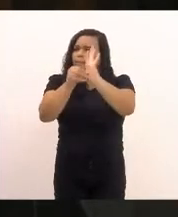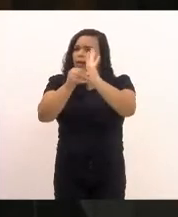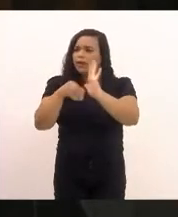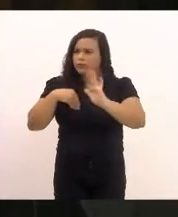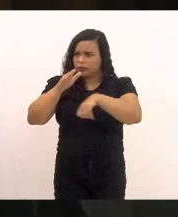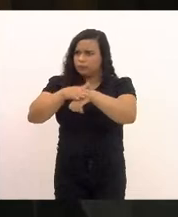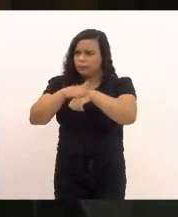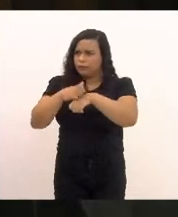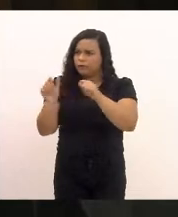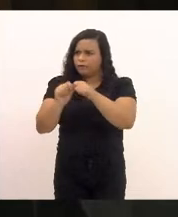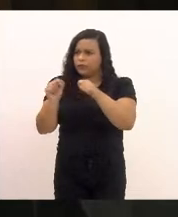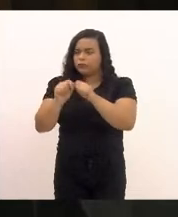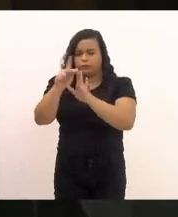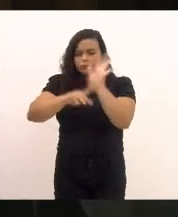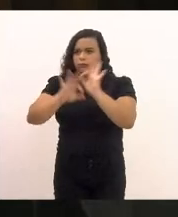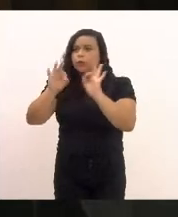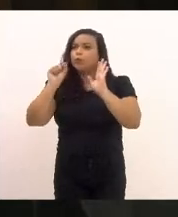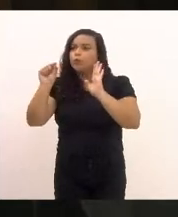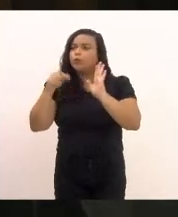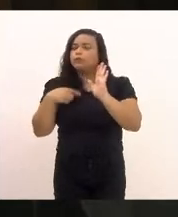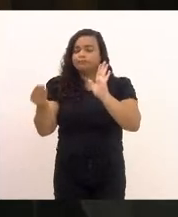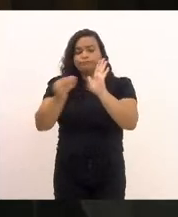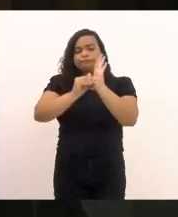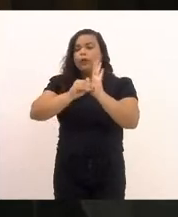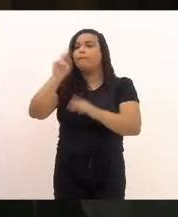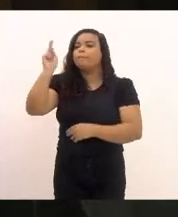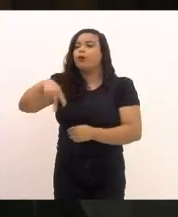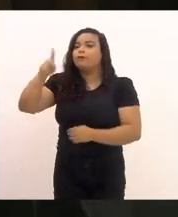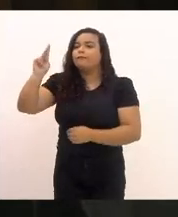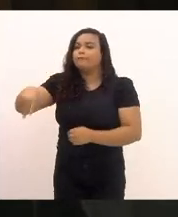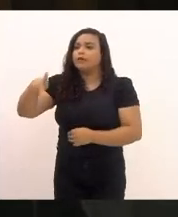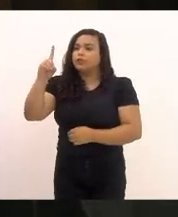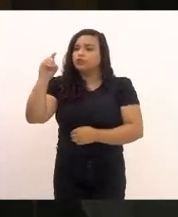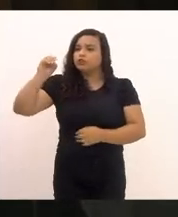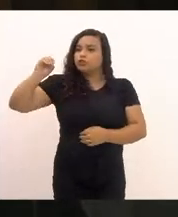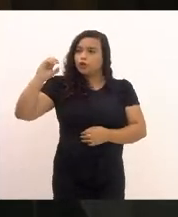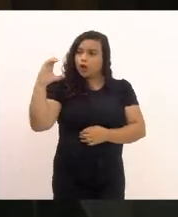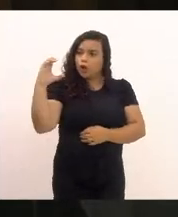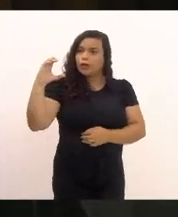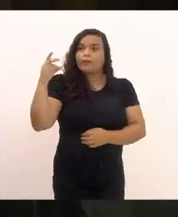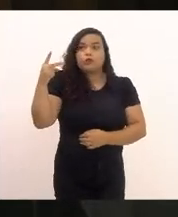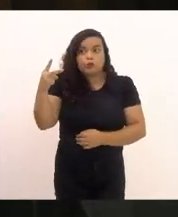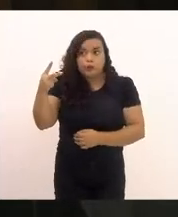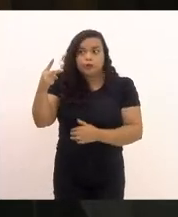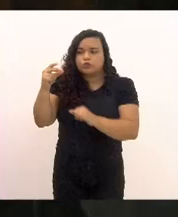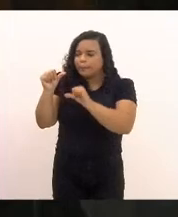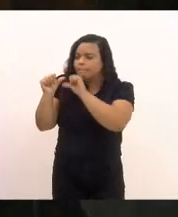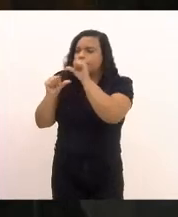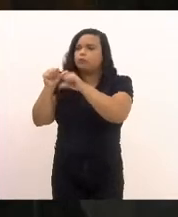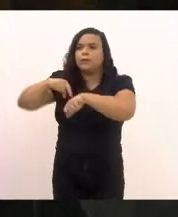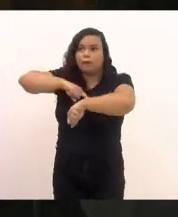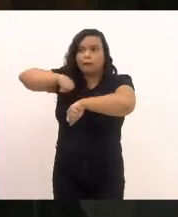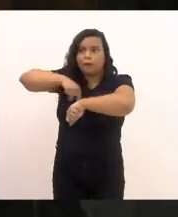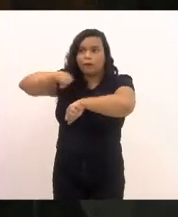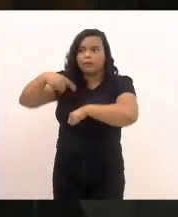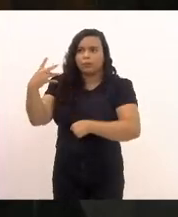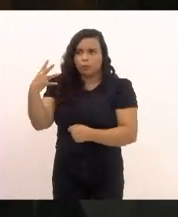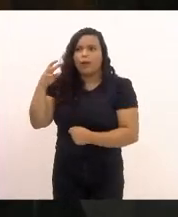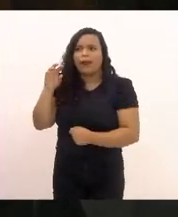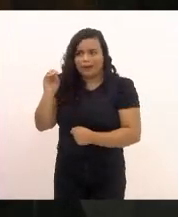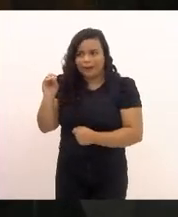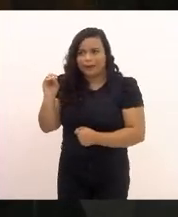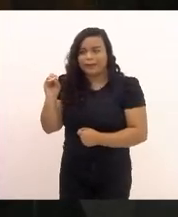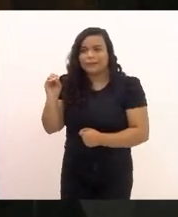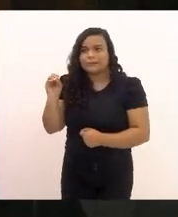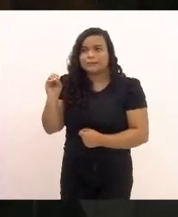para deixar claro que o professor DOC 2 que migrar para 40 horas e que faça,